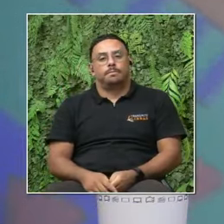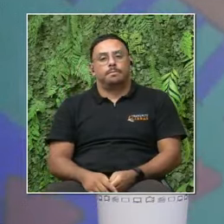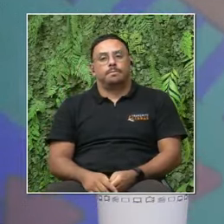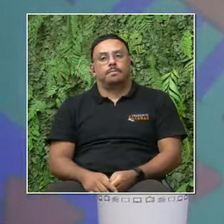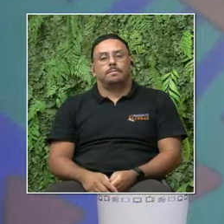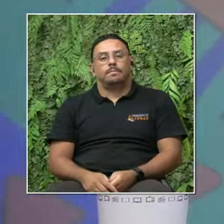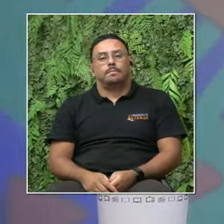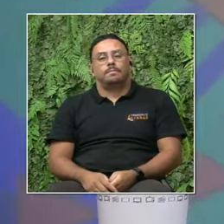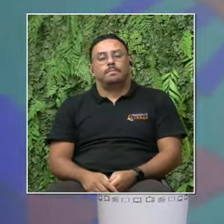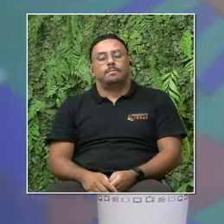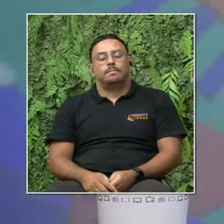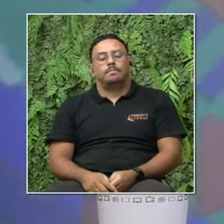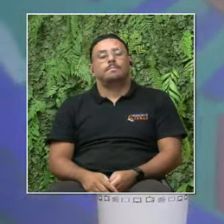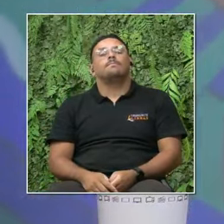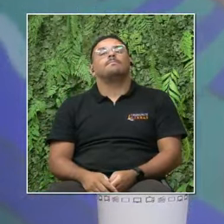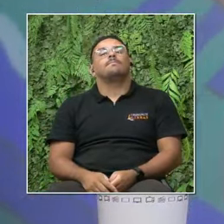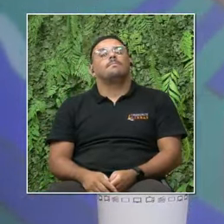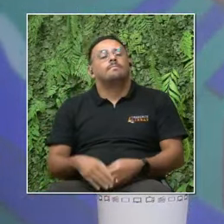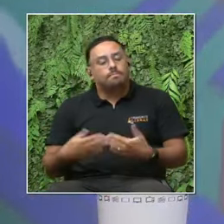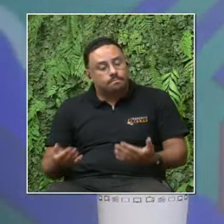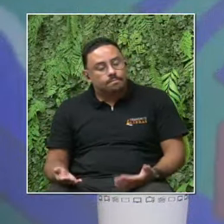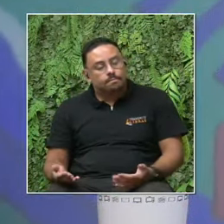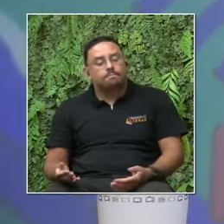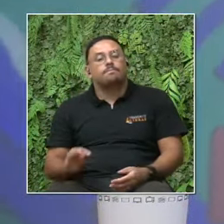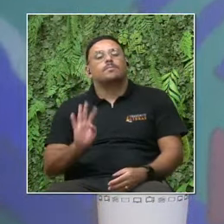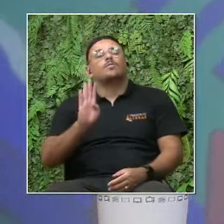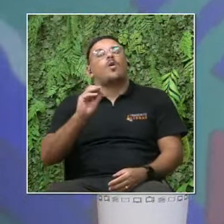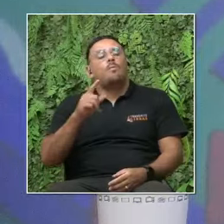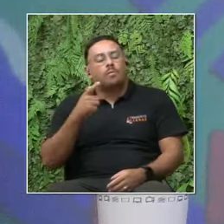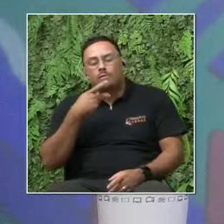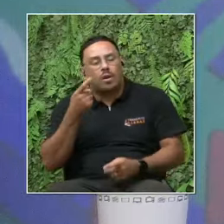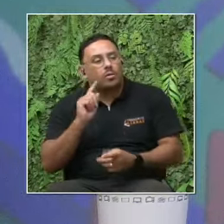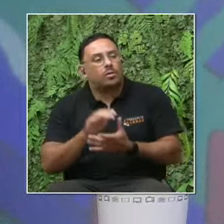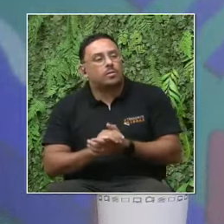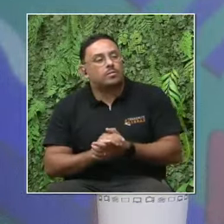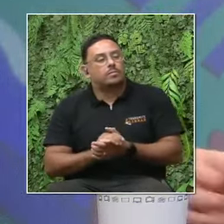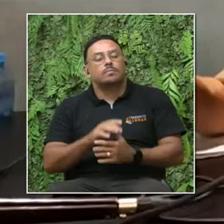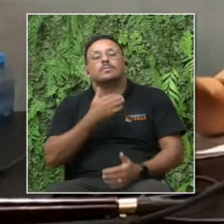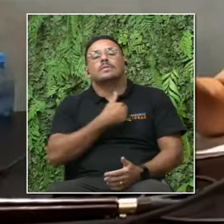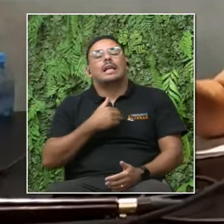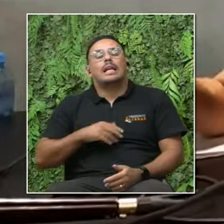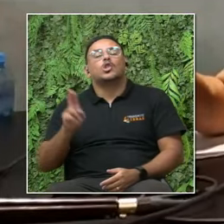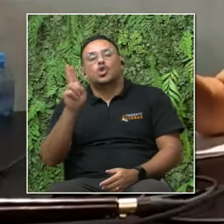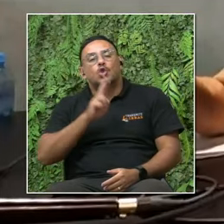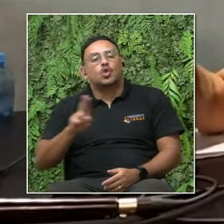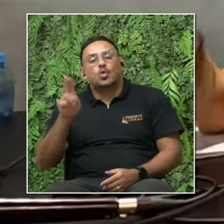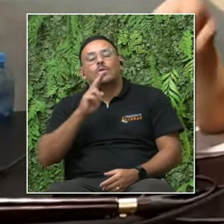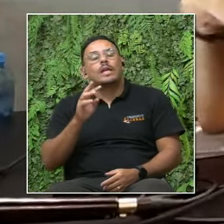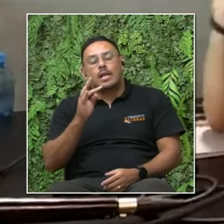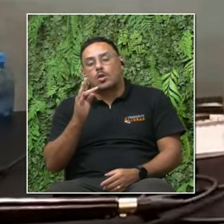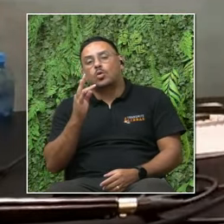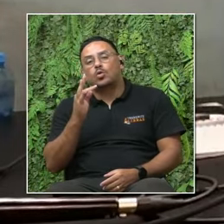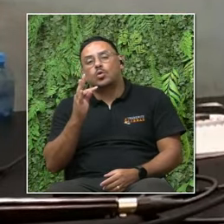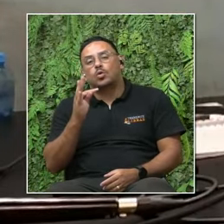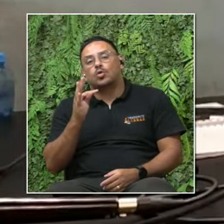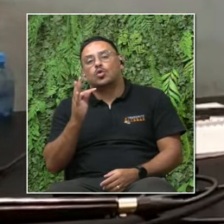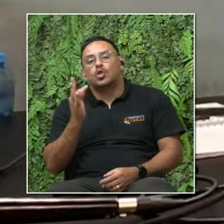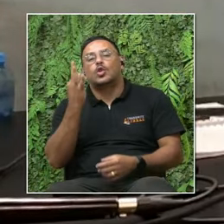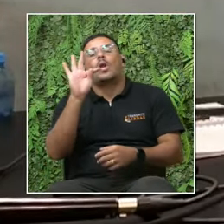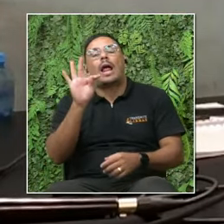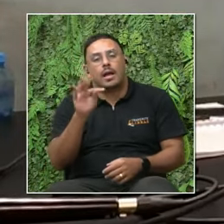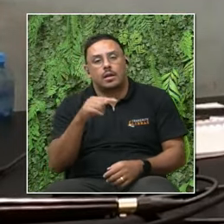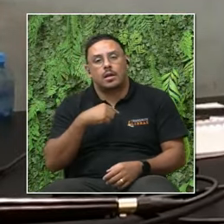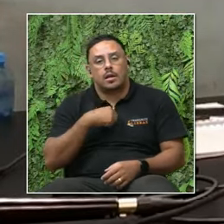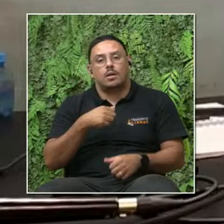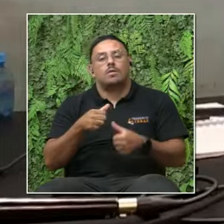Gilbert é ô Bob não não foi não assim embora o Atlético tem o US mais jogadores titulares do que o Cruzeiro é tô